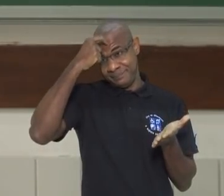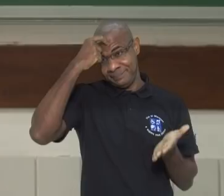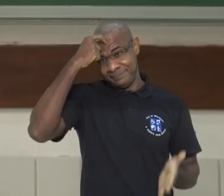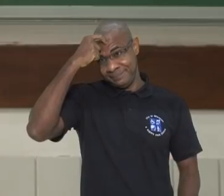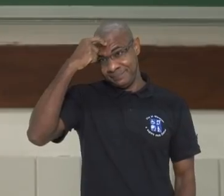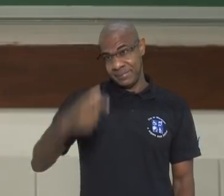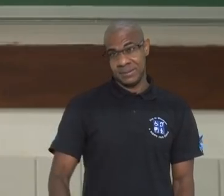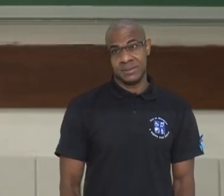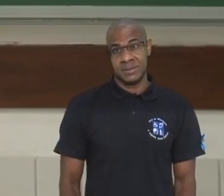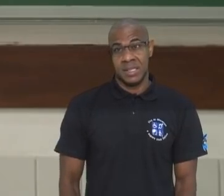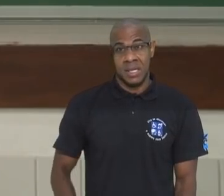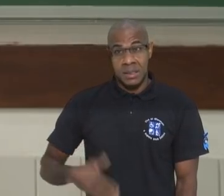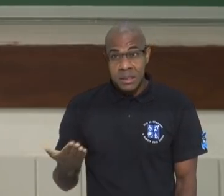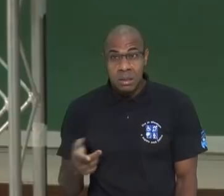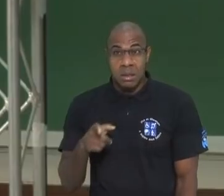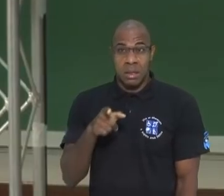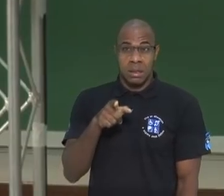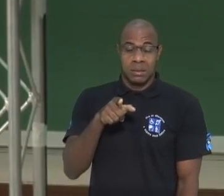então, vão